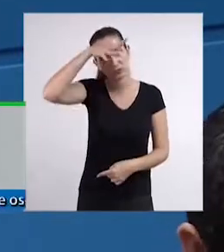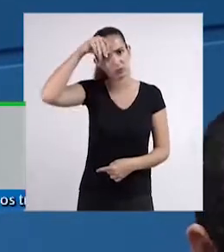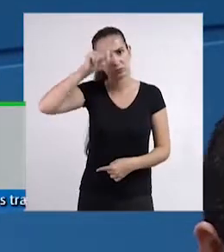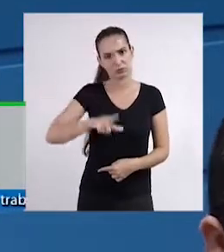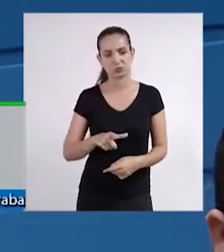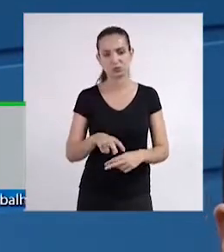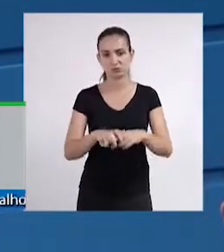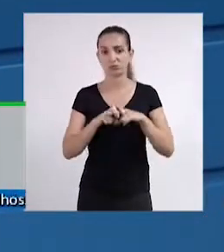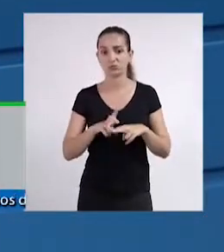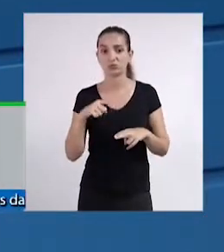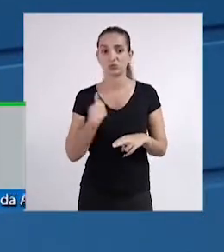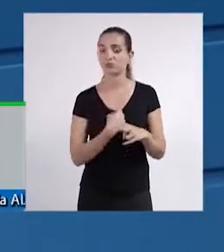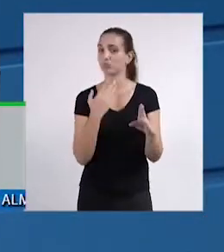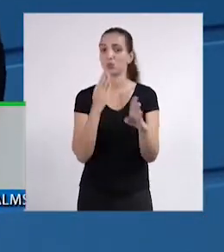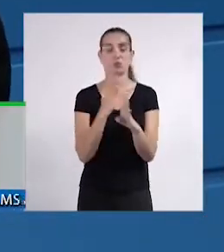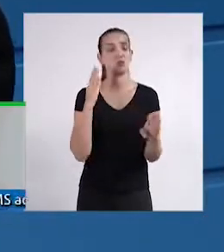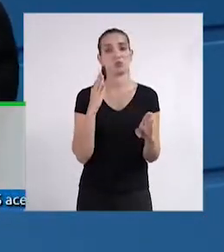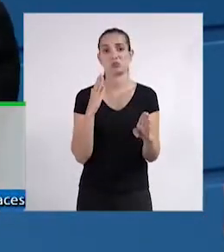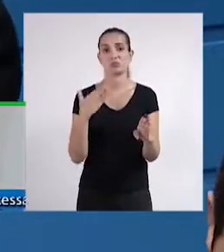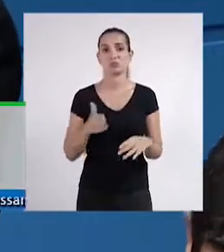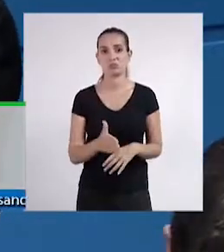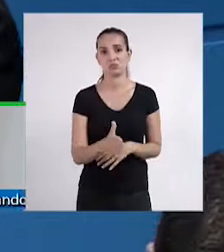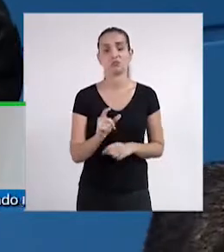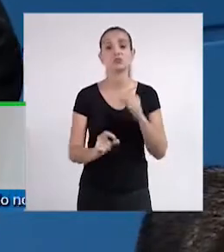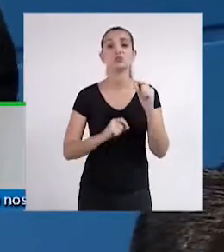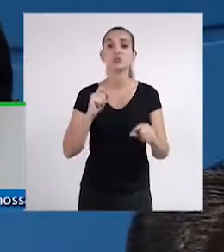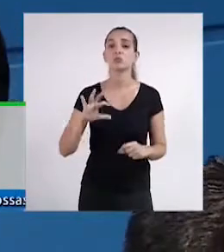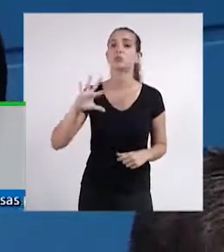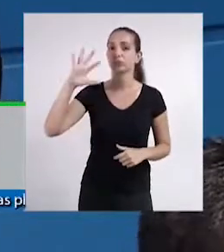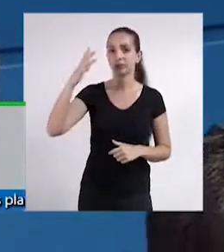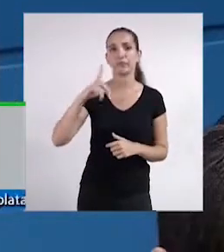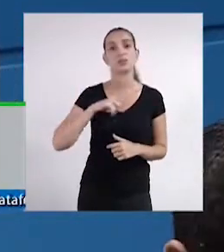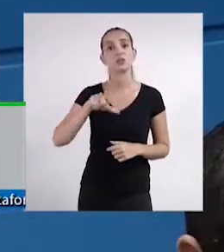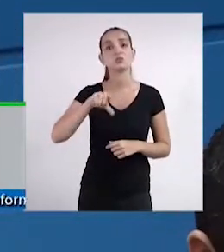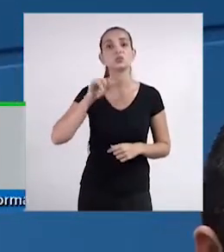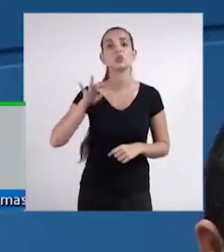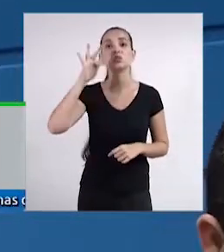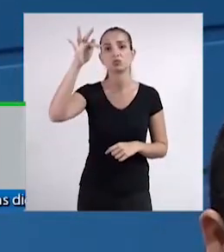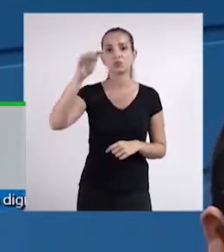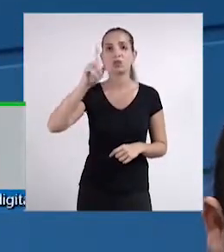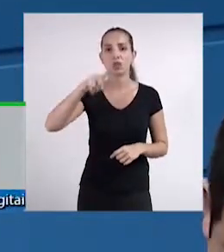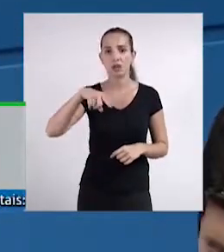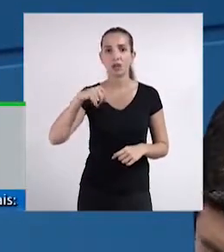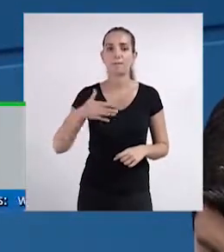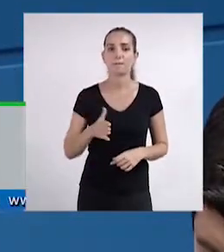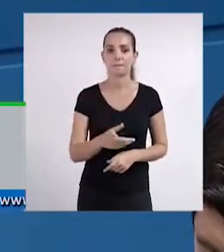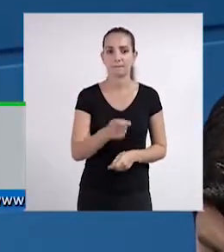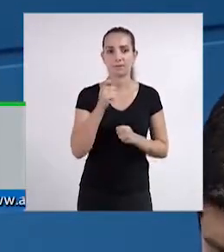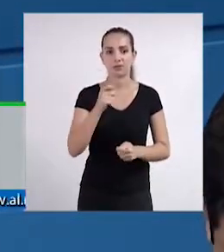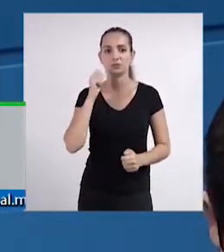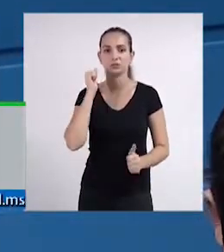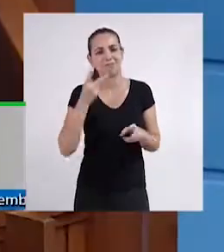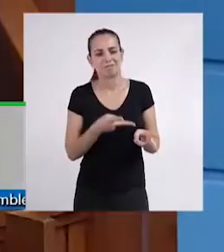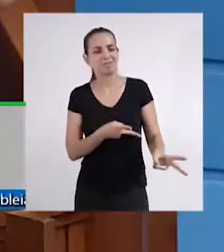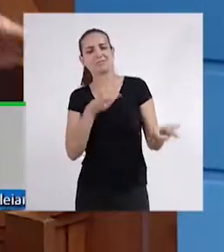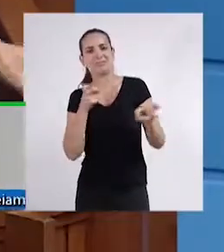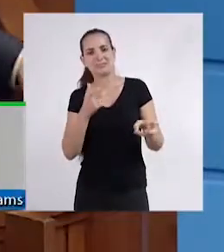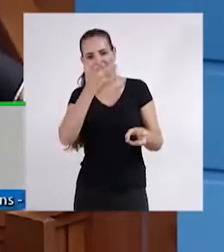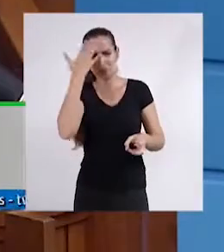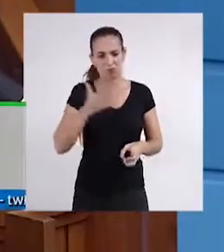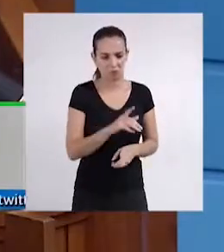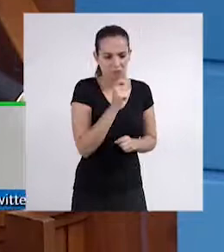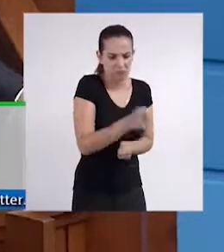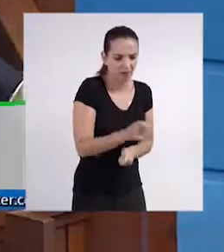não estão encontrando peixe. E o que vai acontecer? A opção lá na frente é a pesca esportiva, realmente, de pescar e soltar.